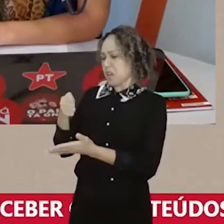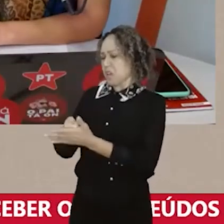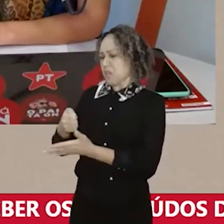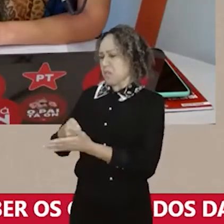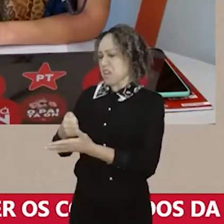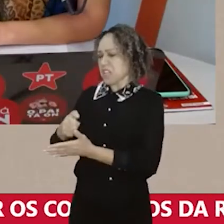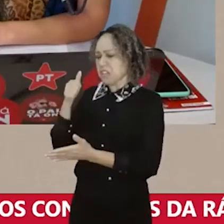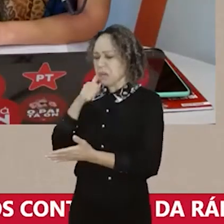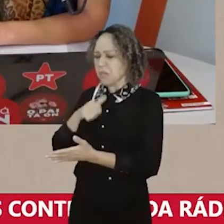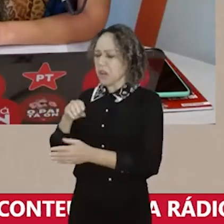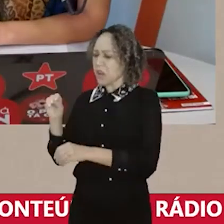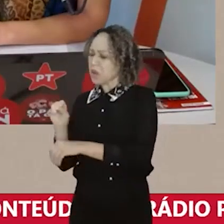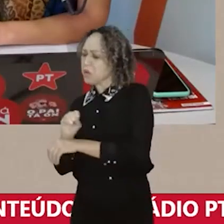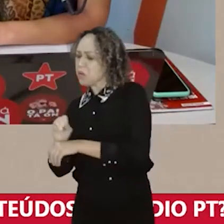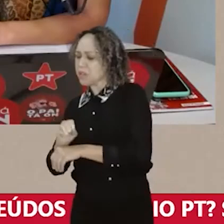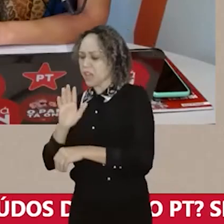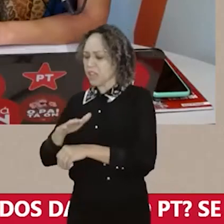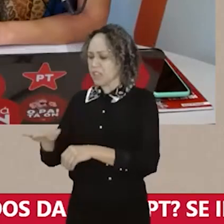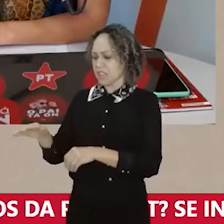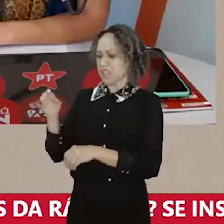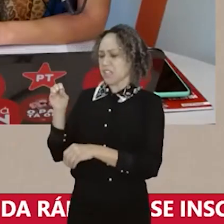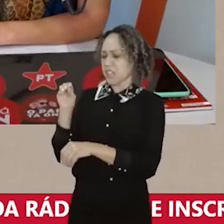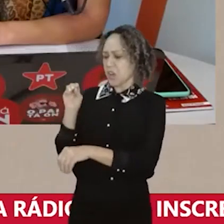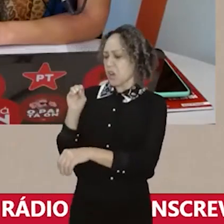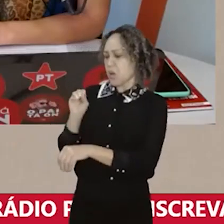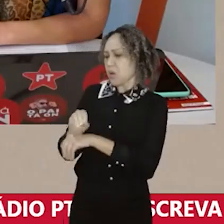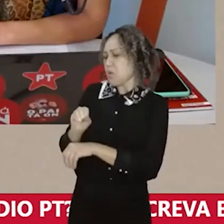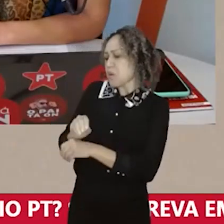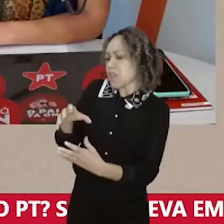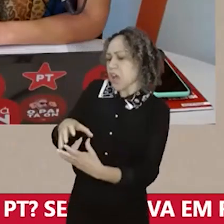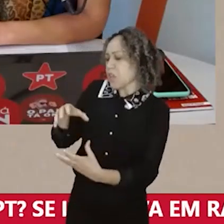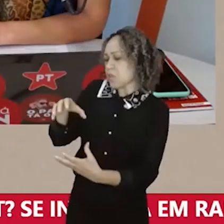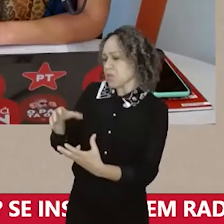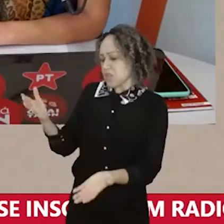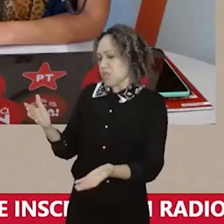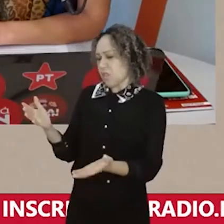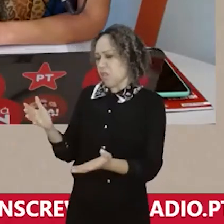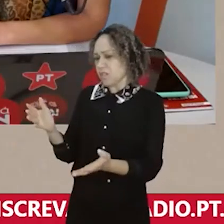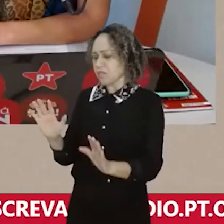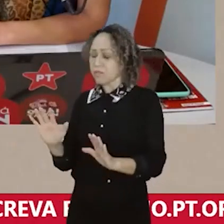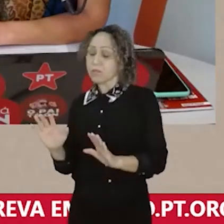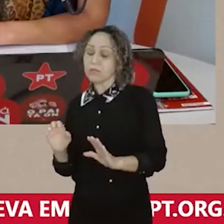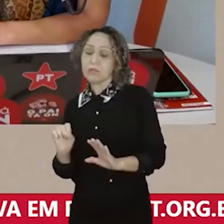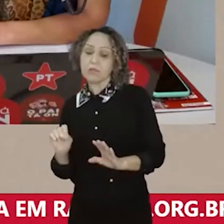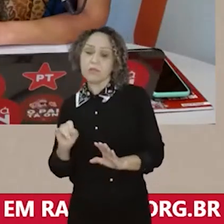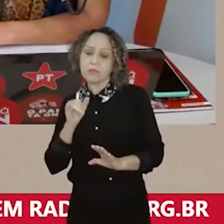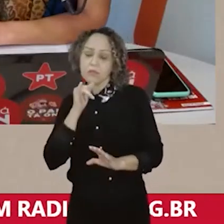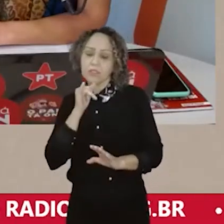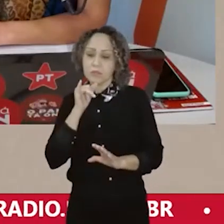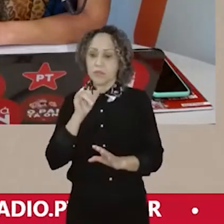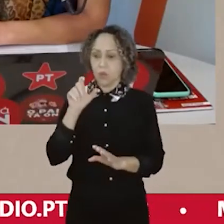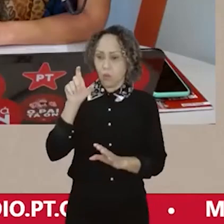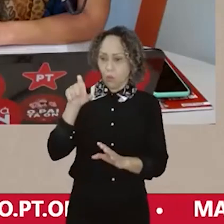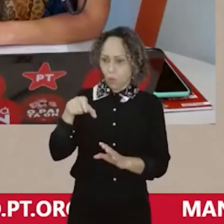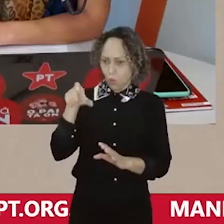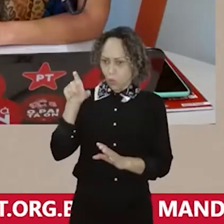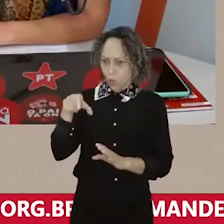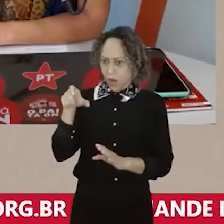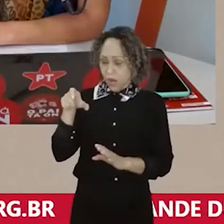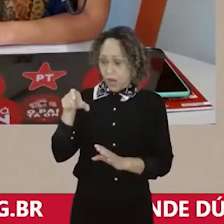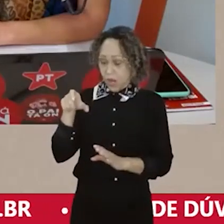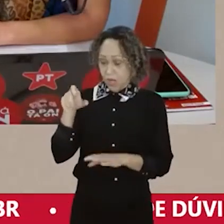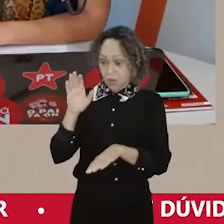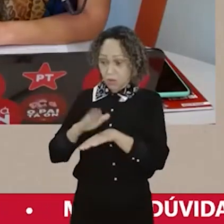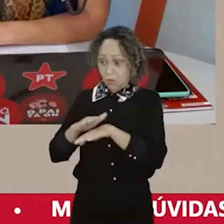dos idosos, né? E existia toda uma polêmica se o benefício, se o cartão, a titularidade do